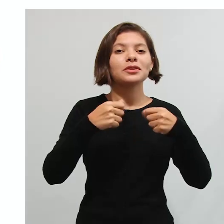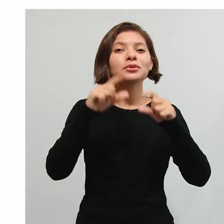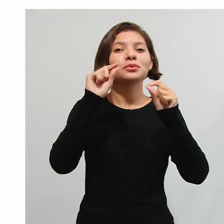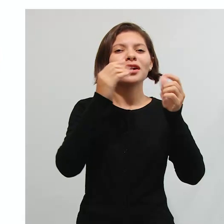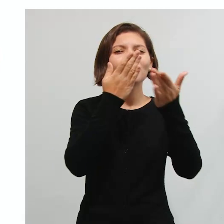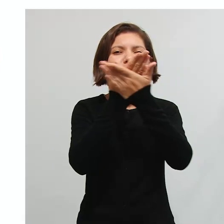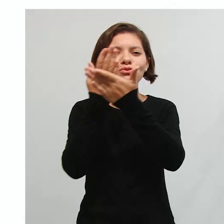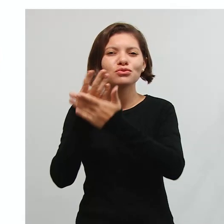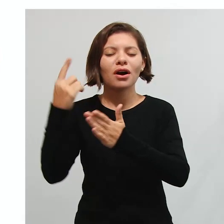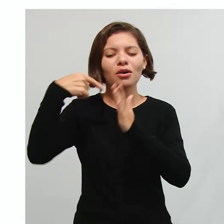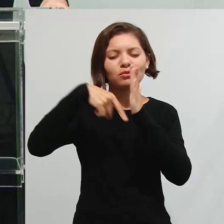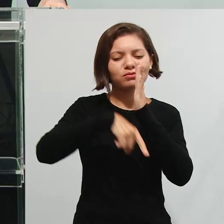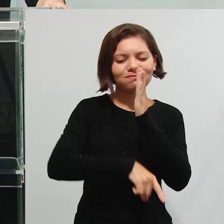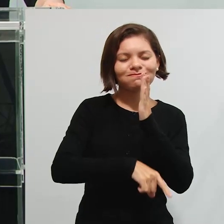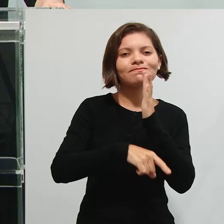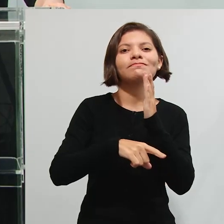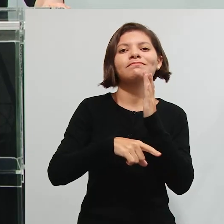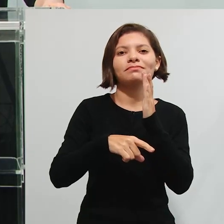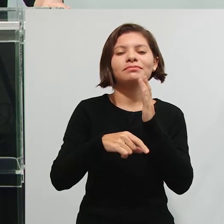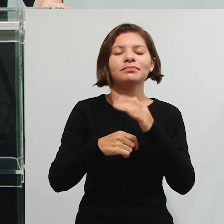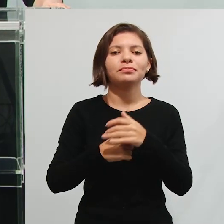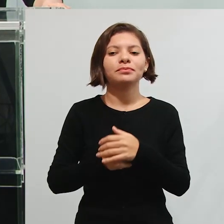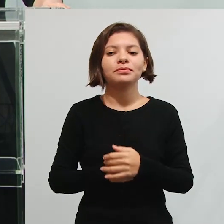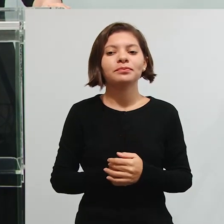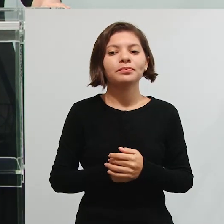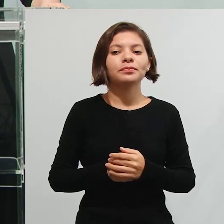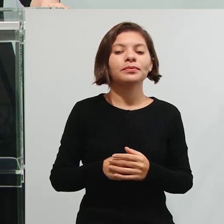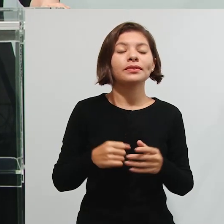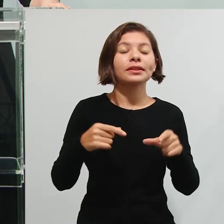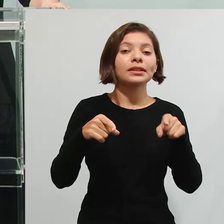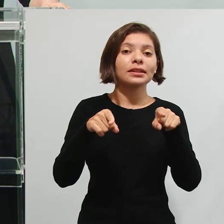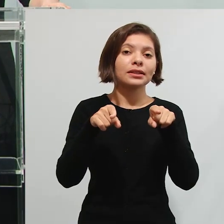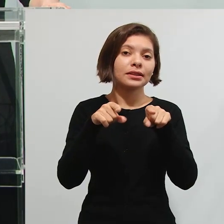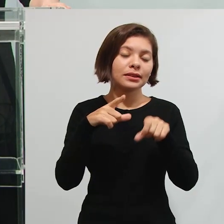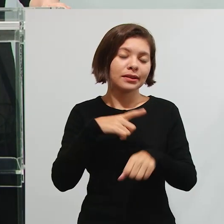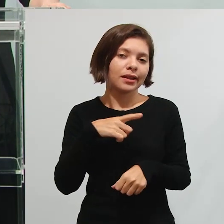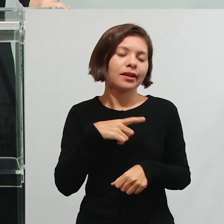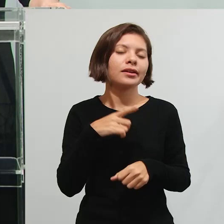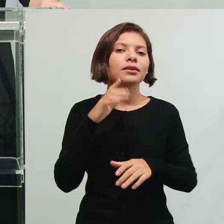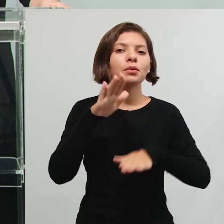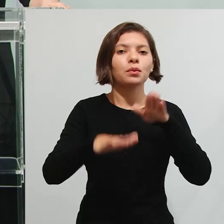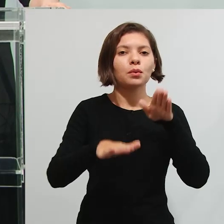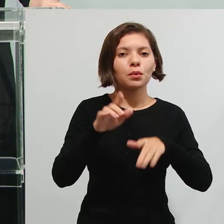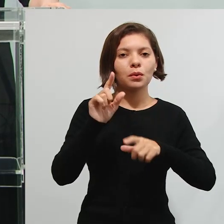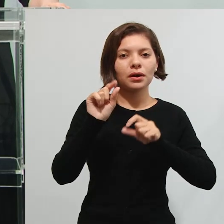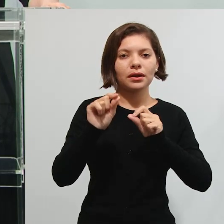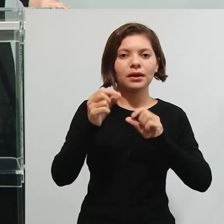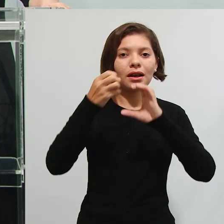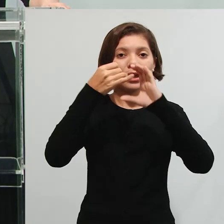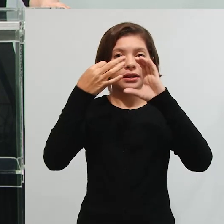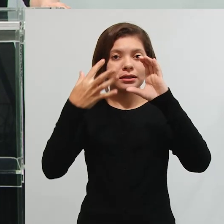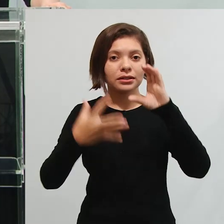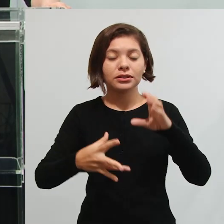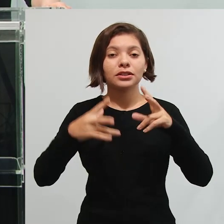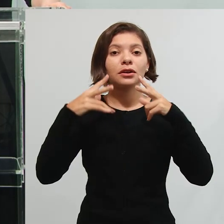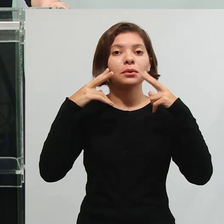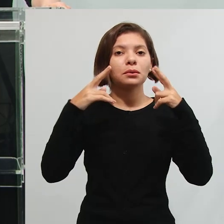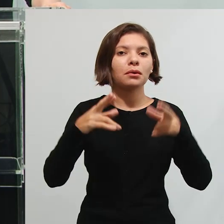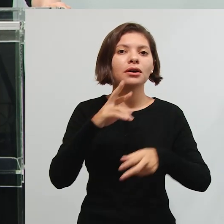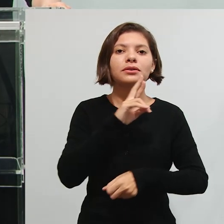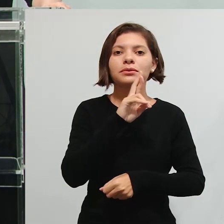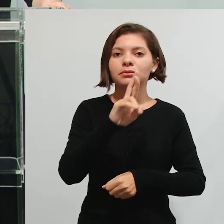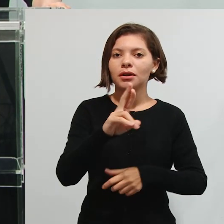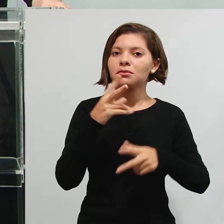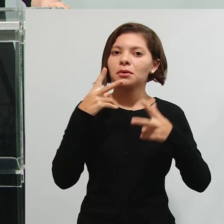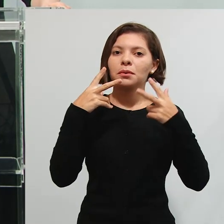porque você precisaria estudar com profundidade vários casos e eles terem as mesmas características as mesmos eh